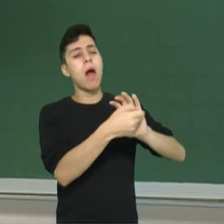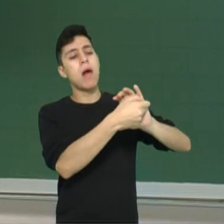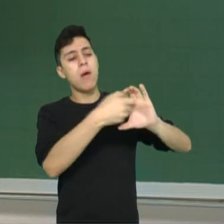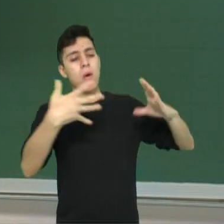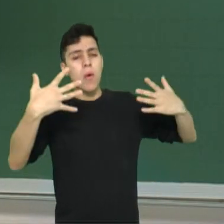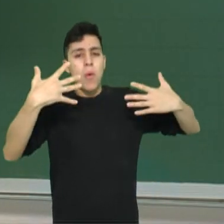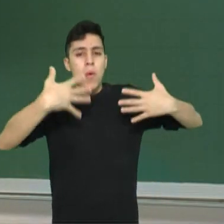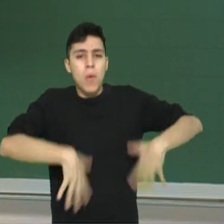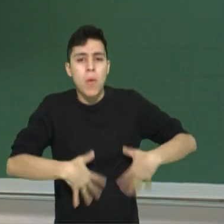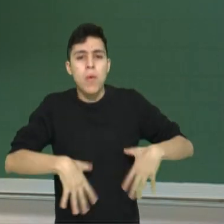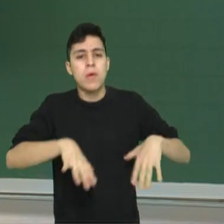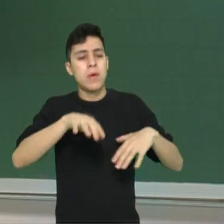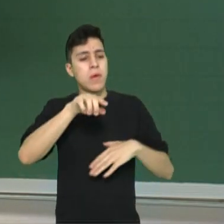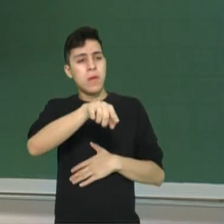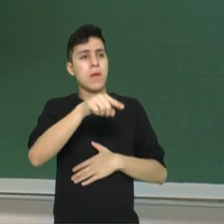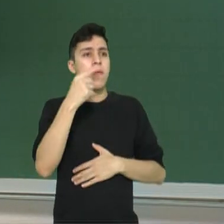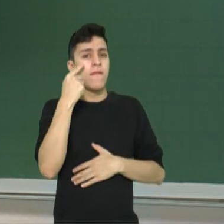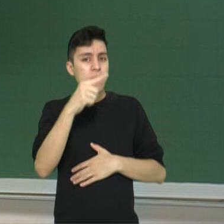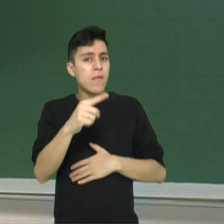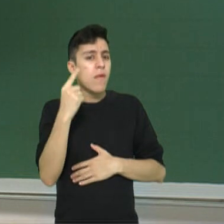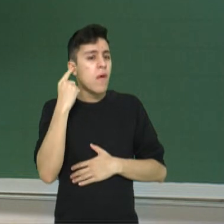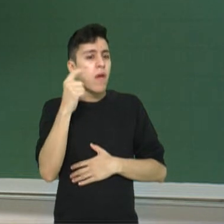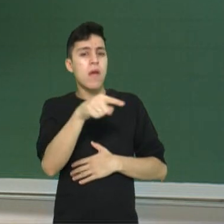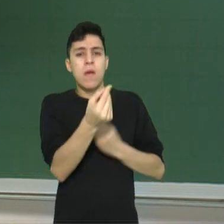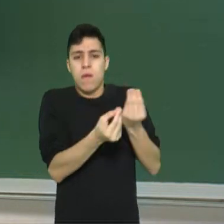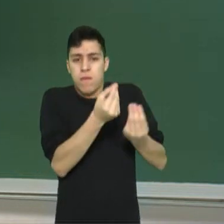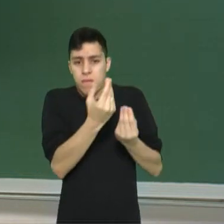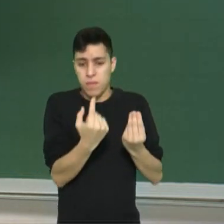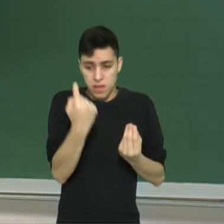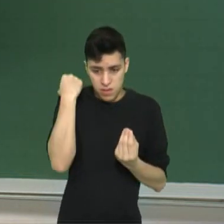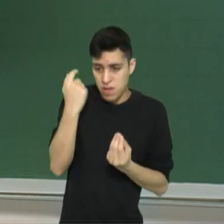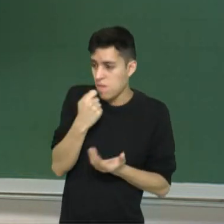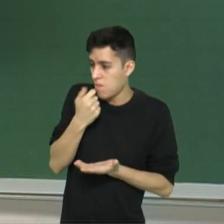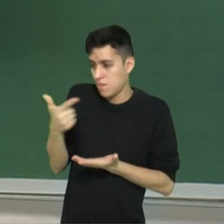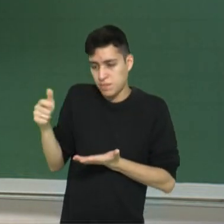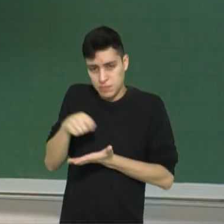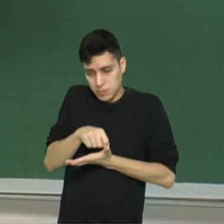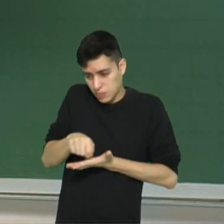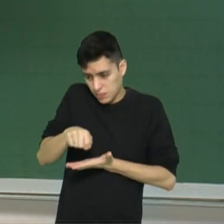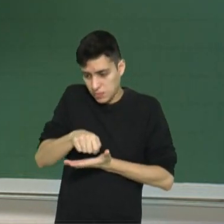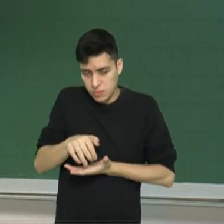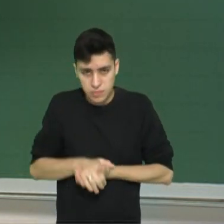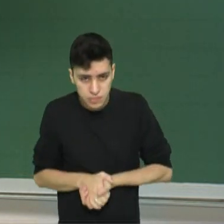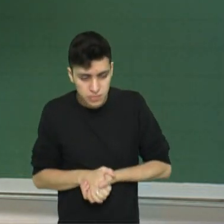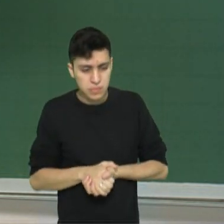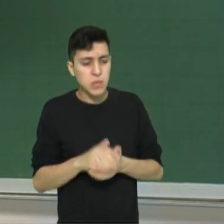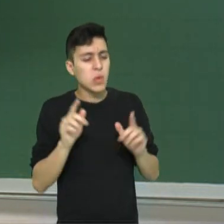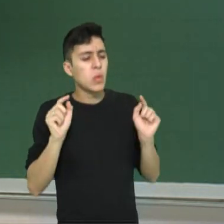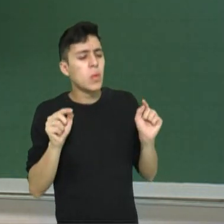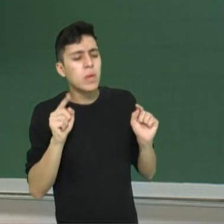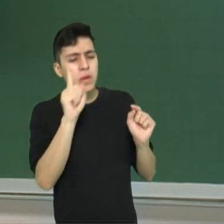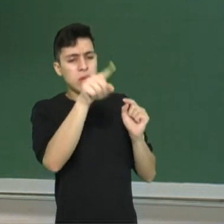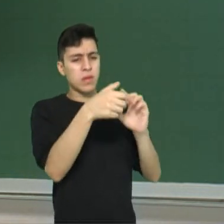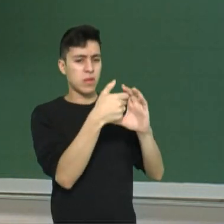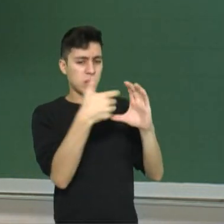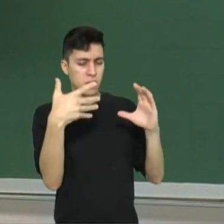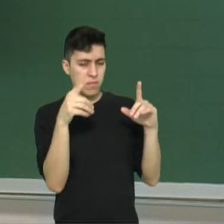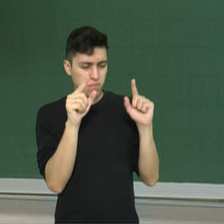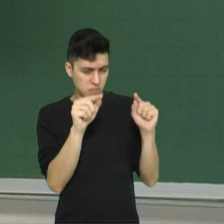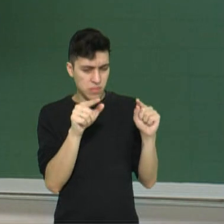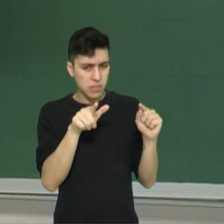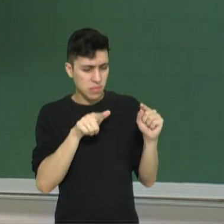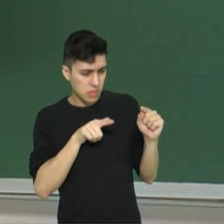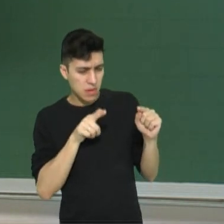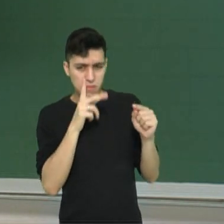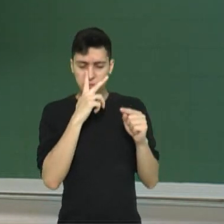temos ali do conceito da sonoridade. Não havia a escrita ainda. O que você tem dessas características aí